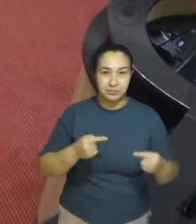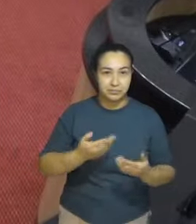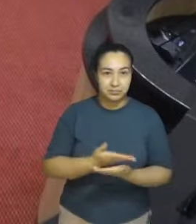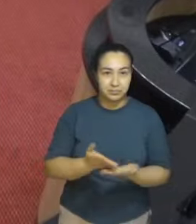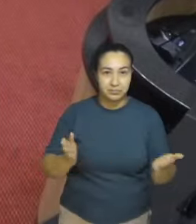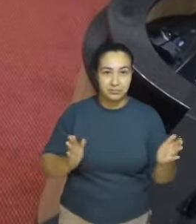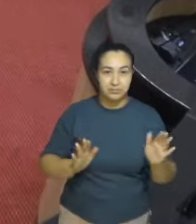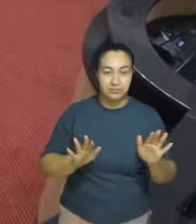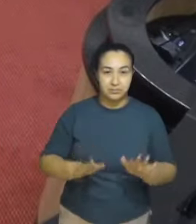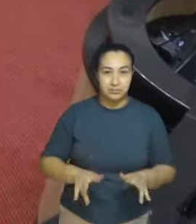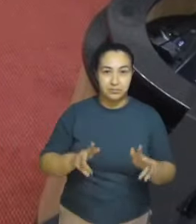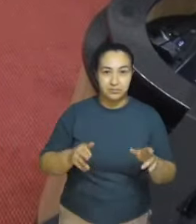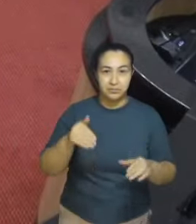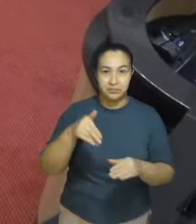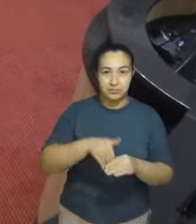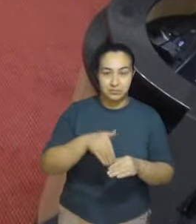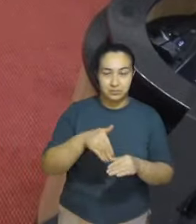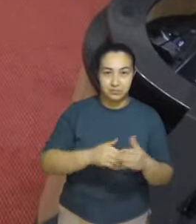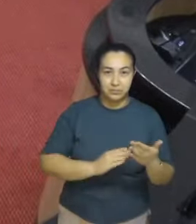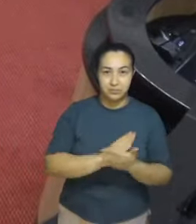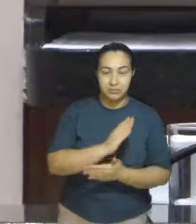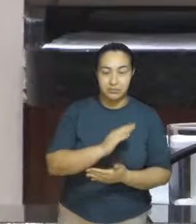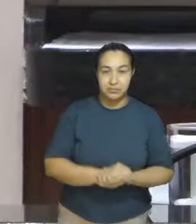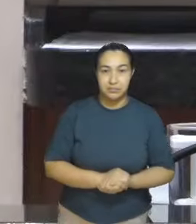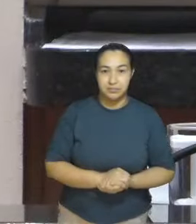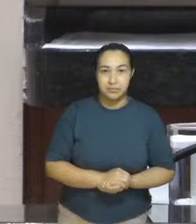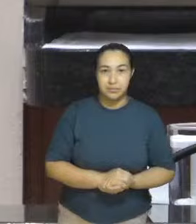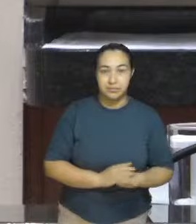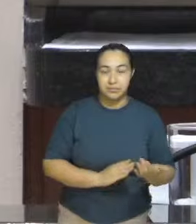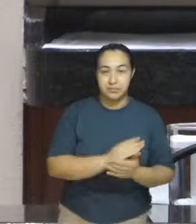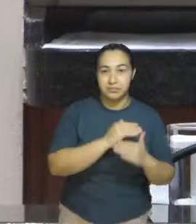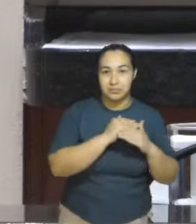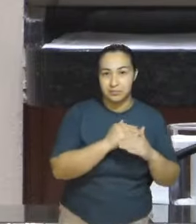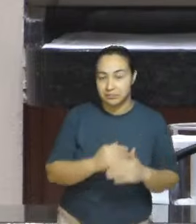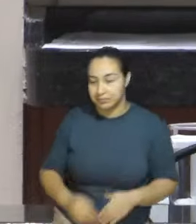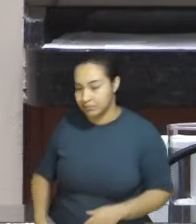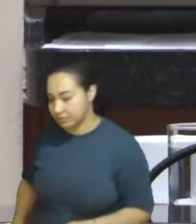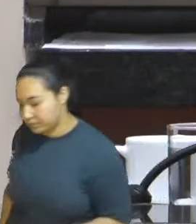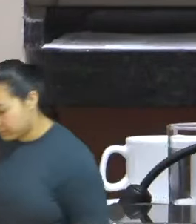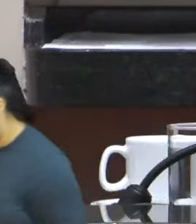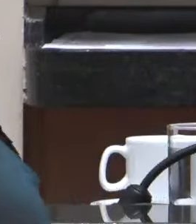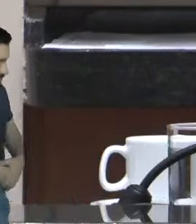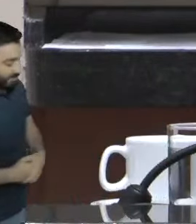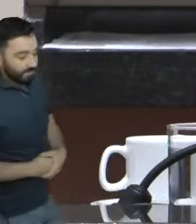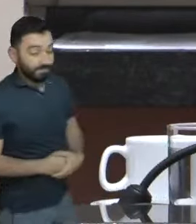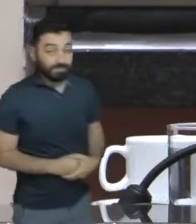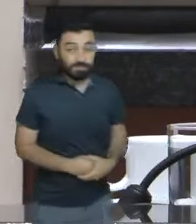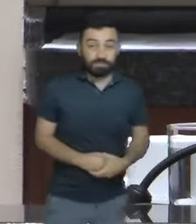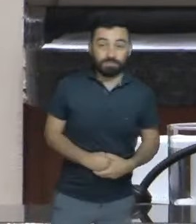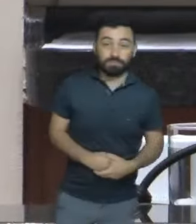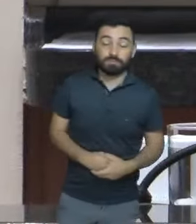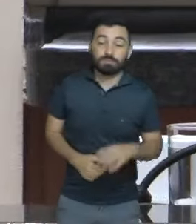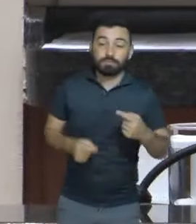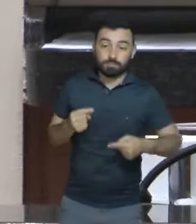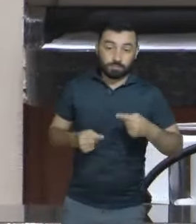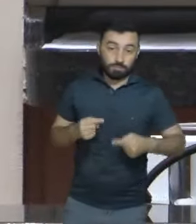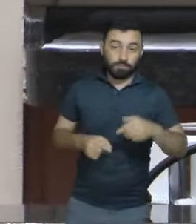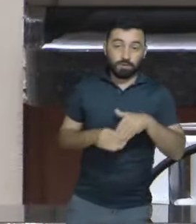em votação. Deputados que aprovam, permaneçam como se encontram. Aprovado por unanimidade. Discussão e votação em turno único do projeto de